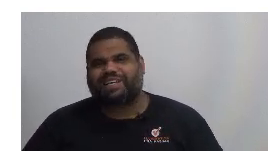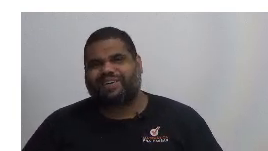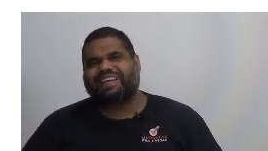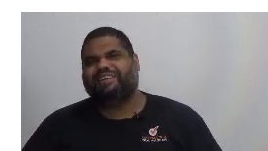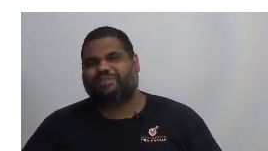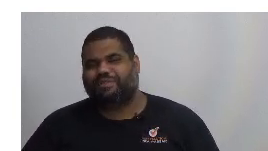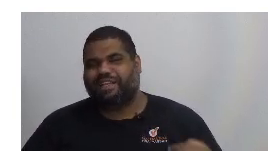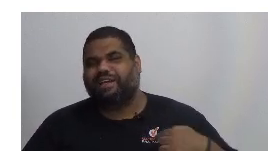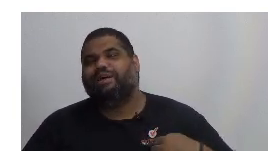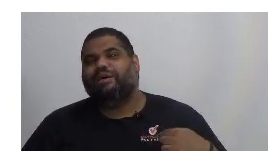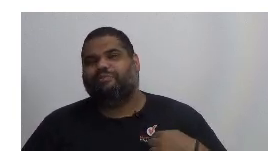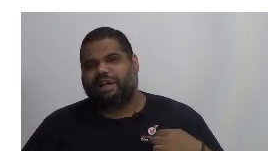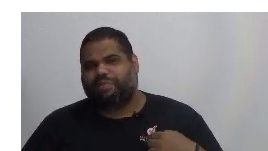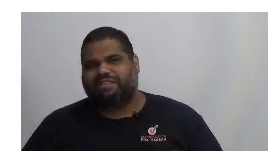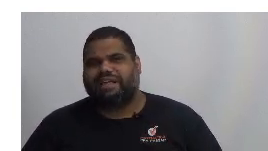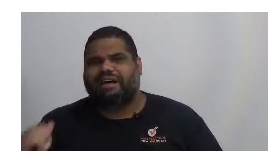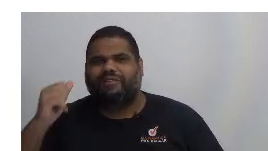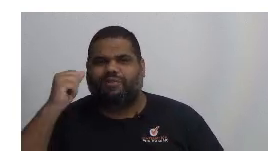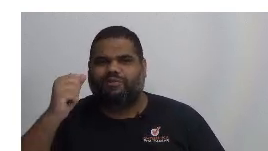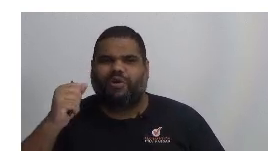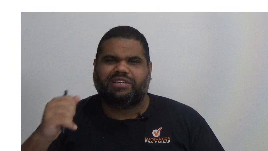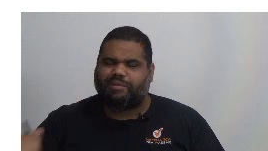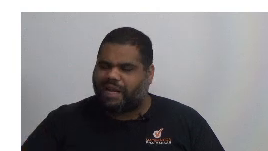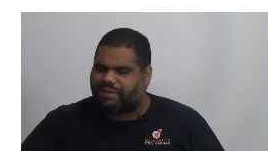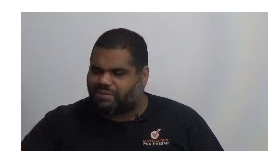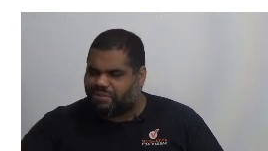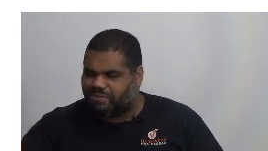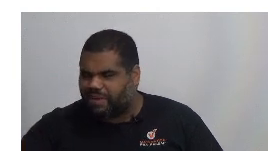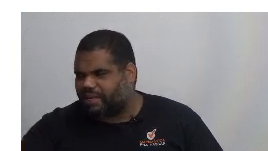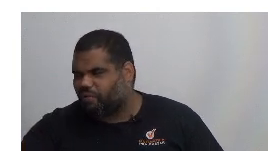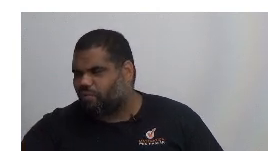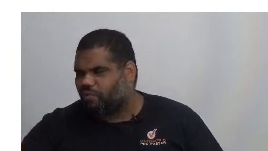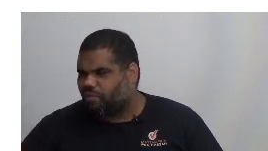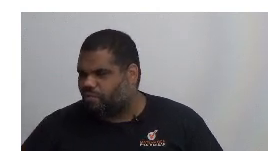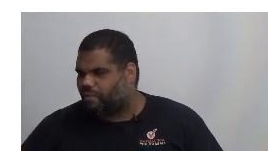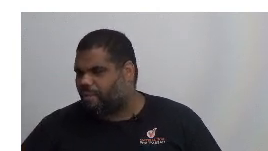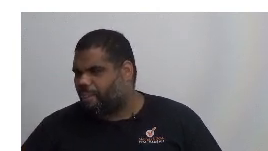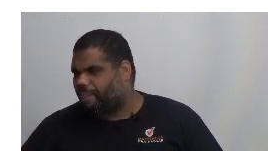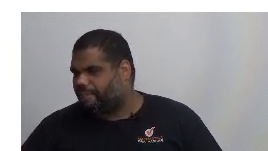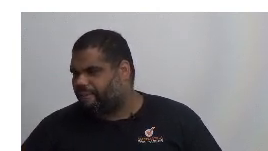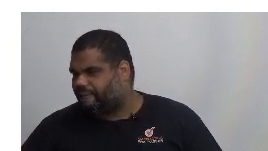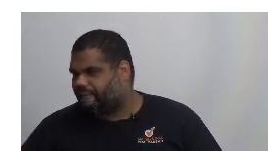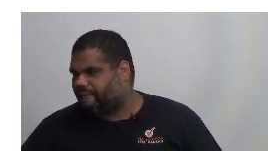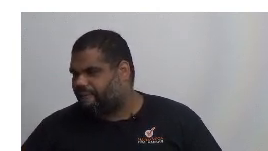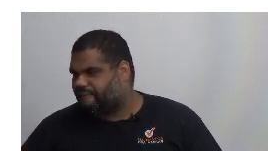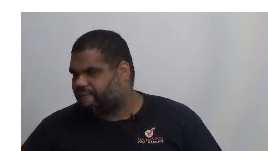matemática é o que, família? Para passar. Um forte abraço, valeu!